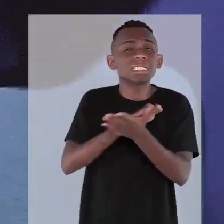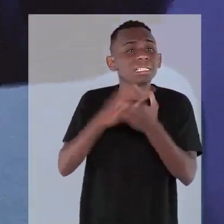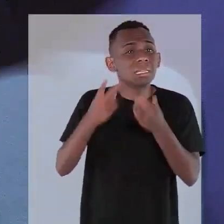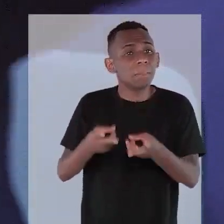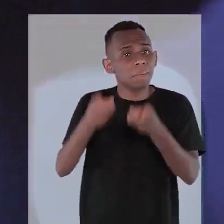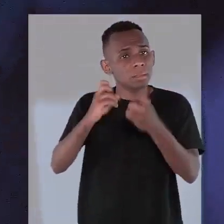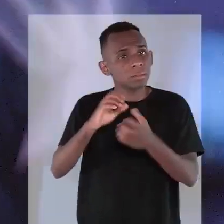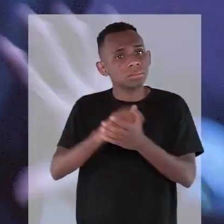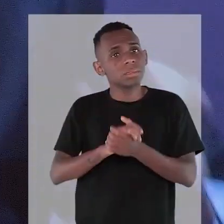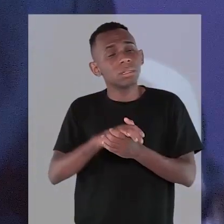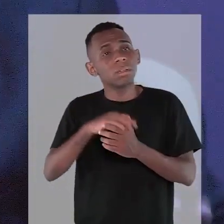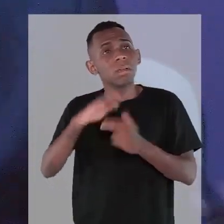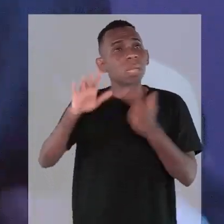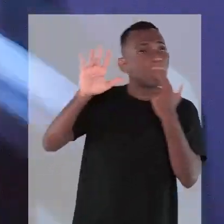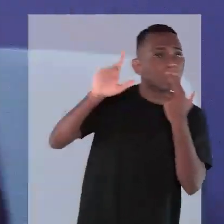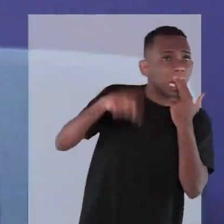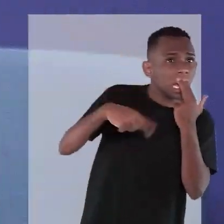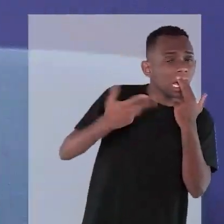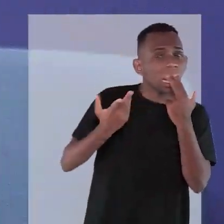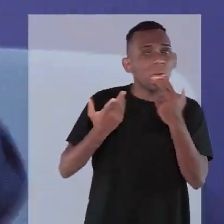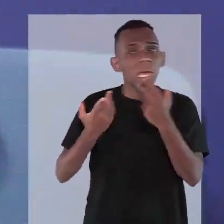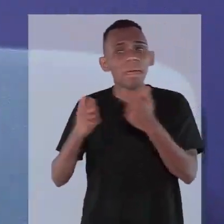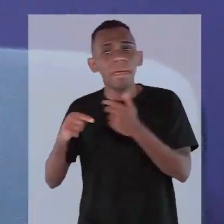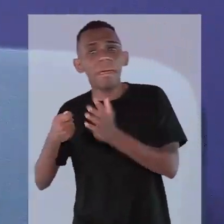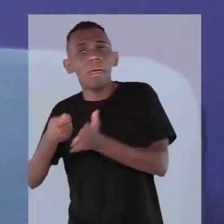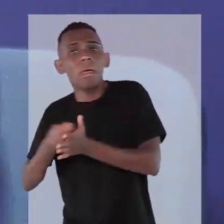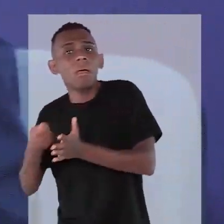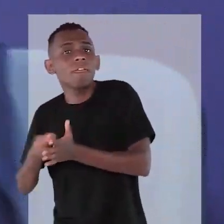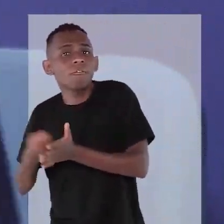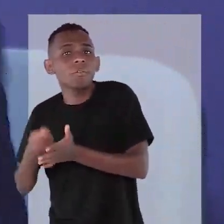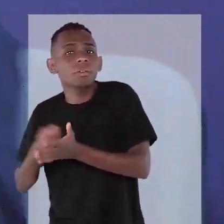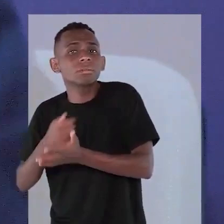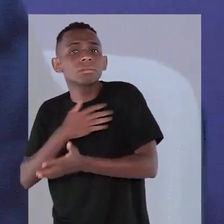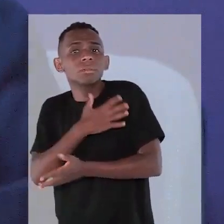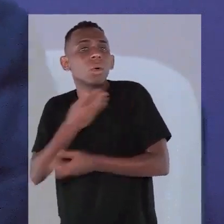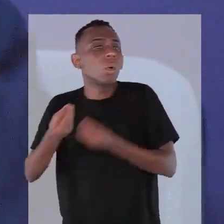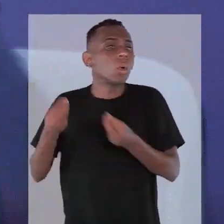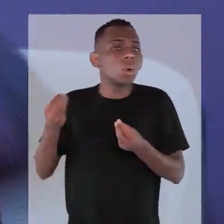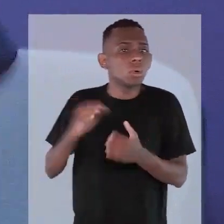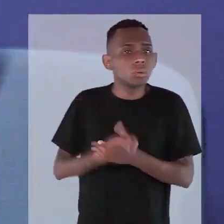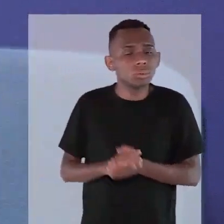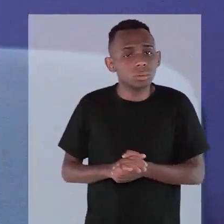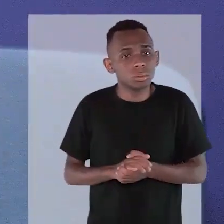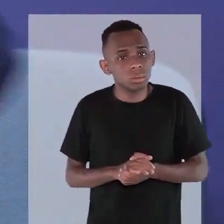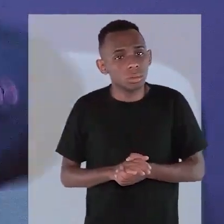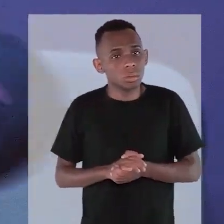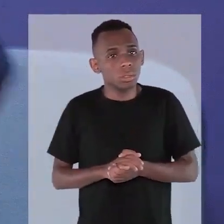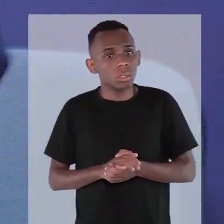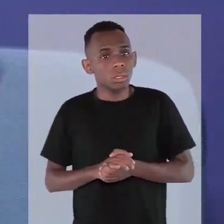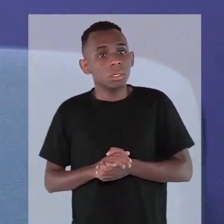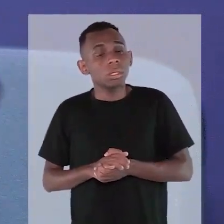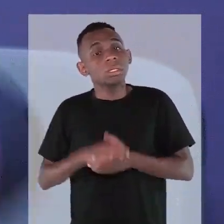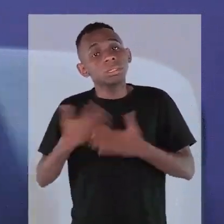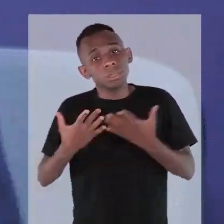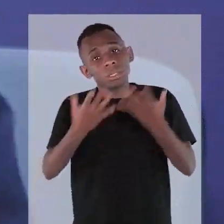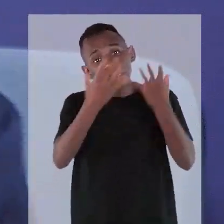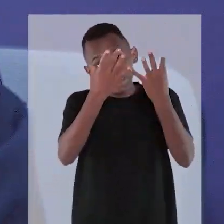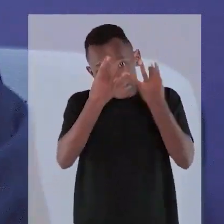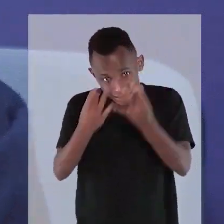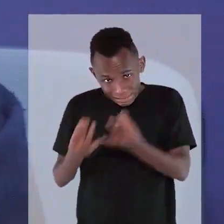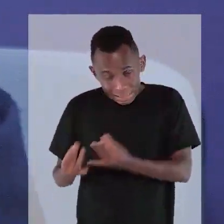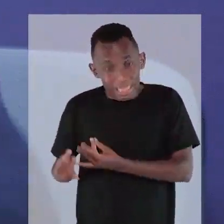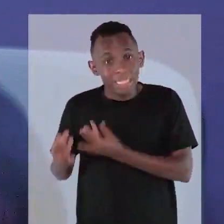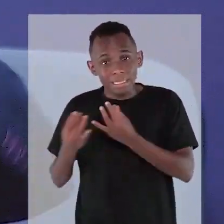essa discussão, é nazista? Não, não é nazista. É fascista do tipo Mussolini? Não, não é. E tem esse elemento aí de